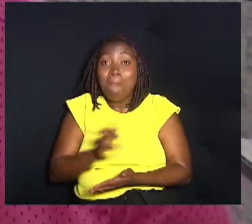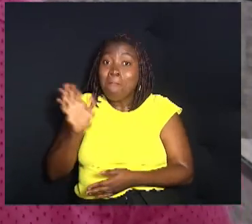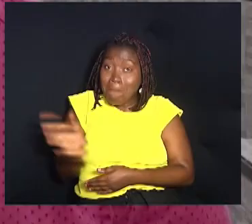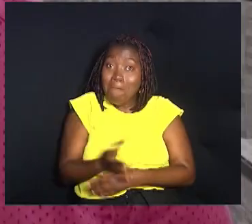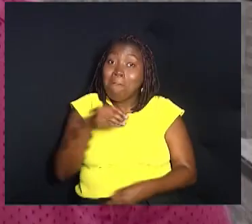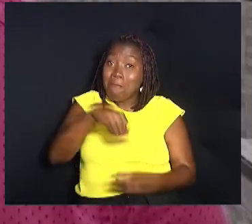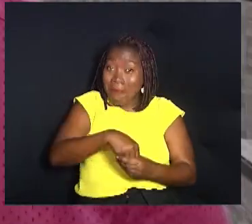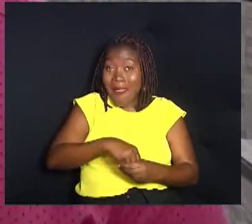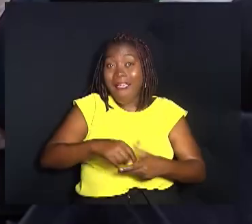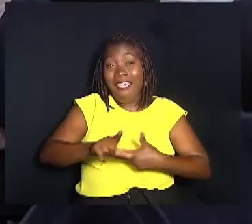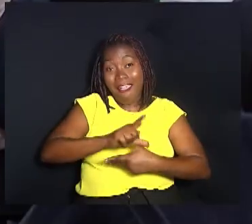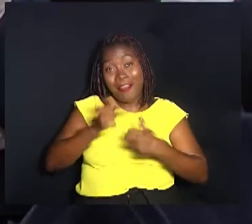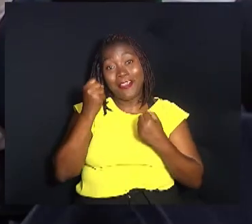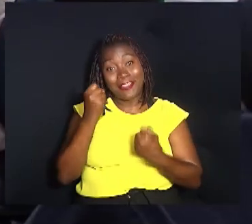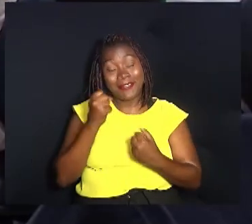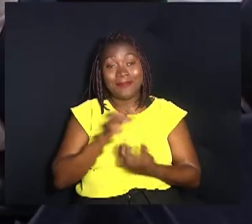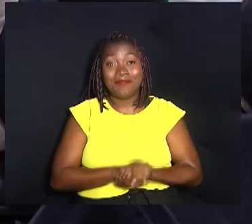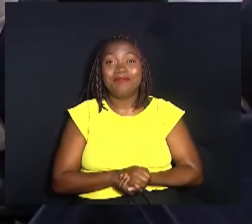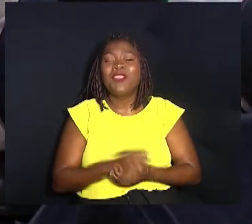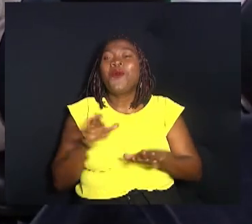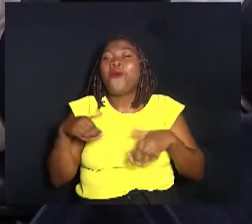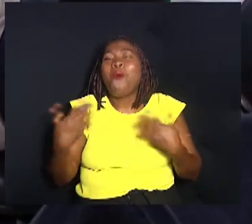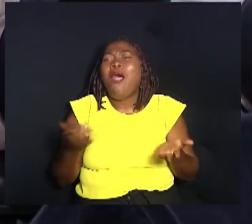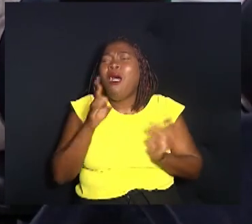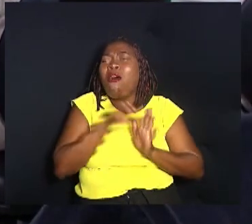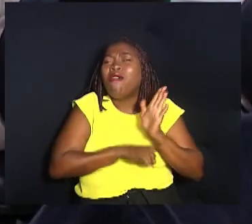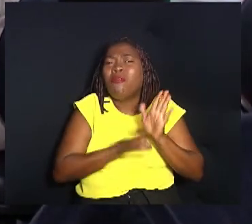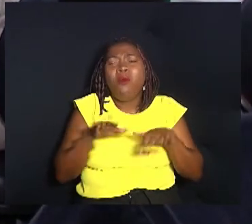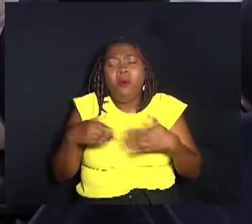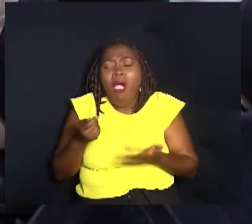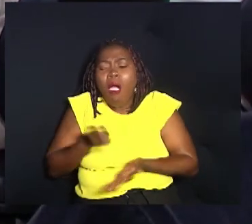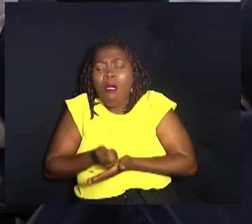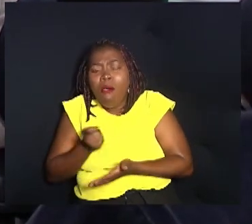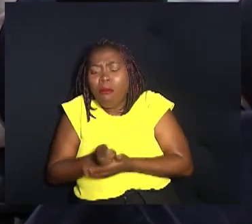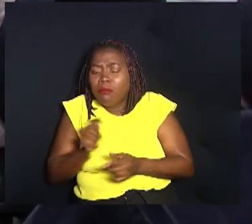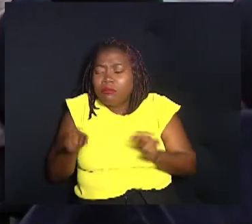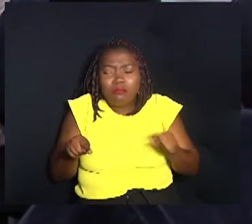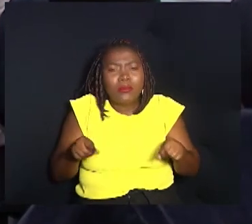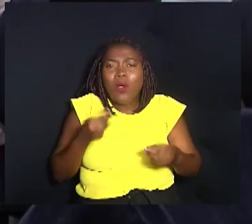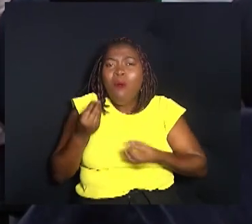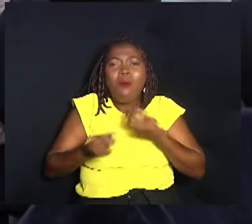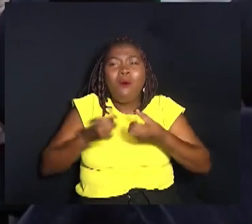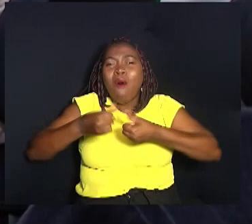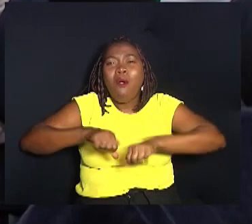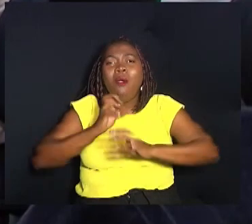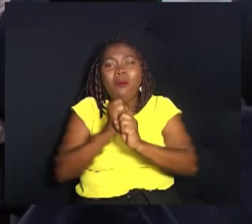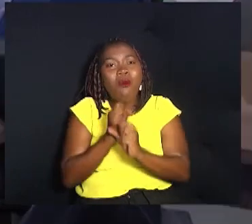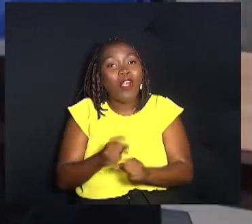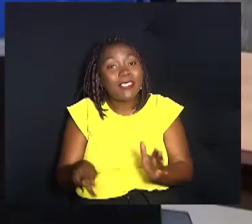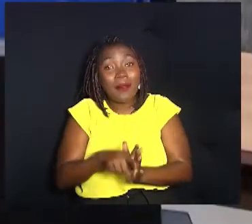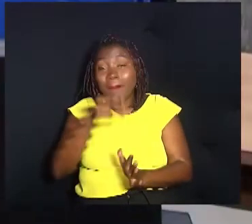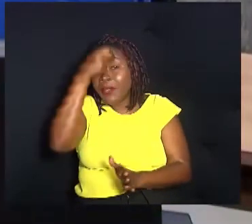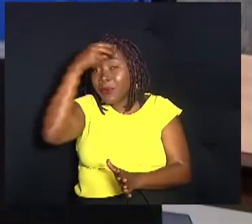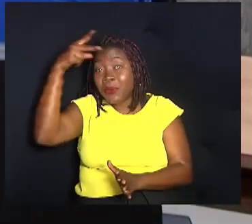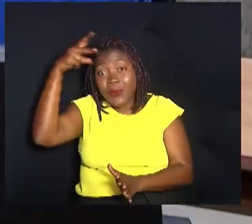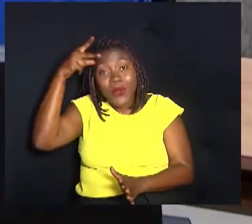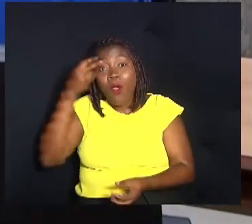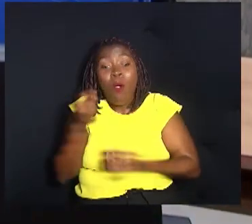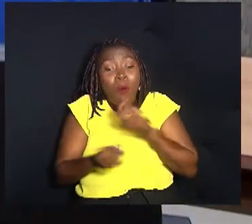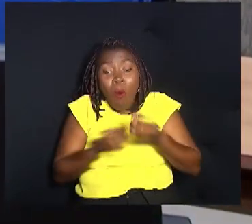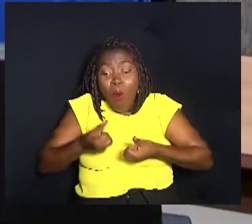pelo Poder Legislativo. Qual é o direito, qual que é a obrigação, como está o orçamento do município, como ele